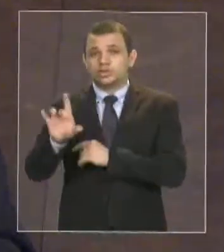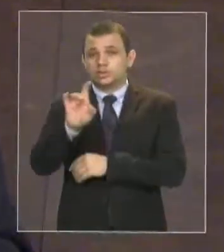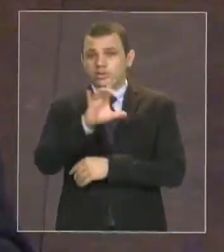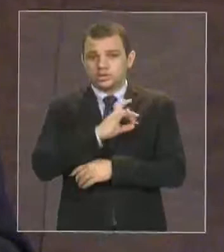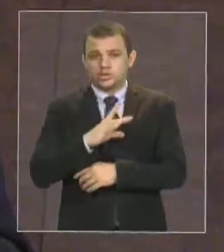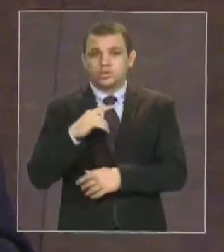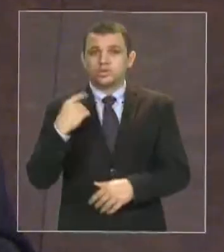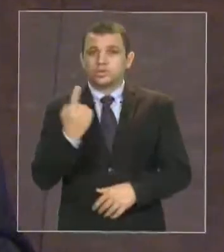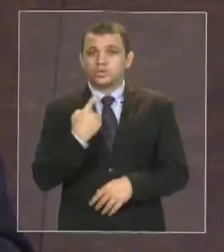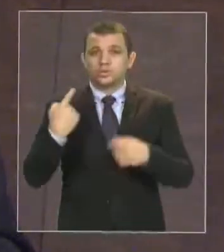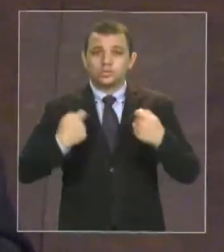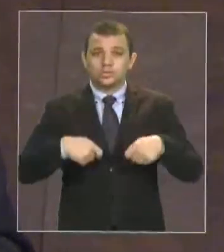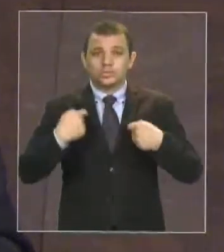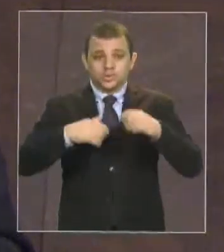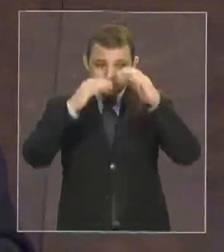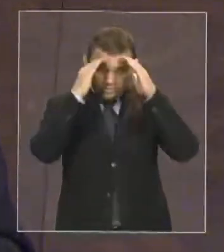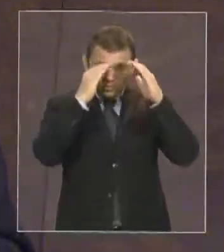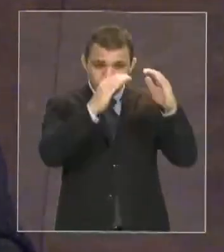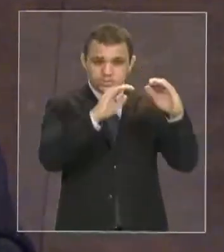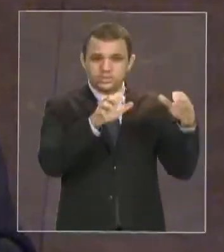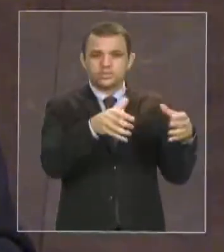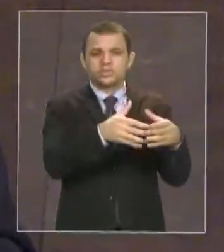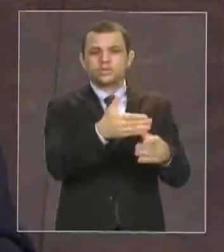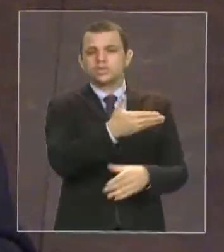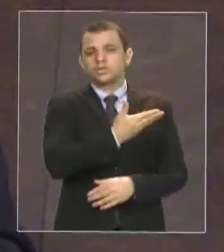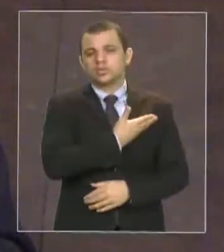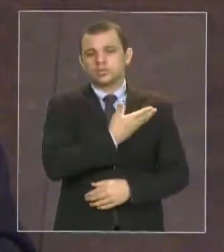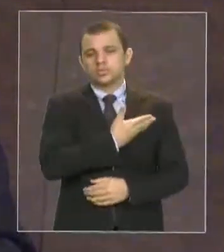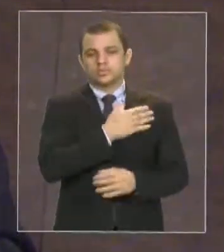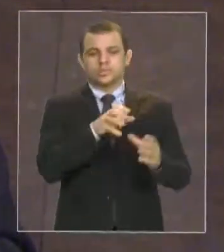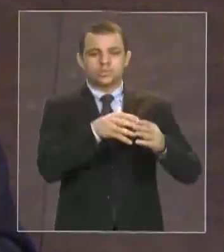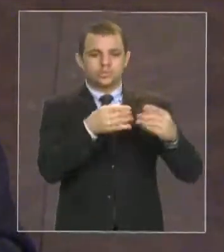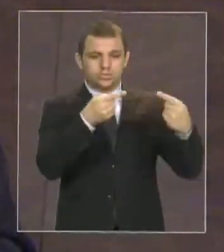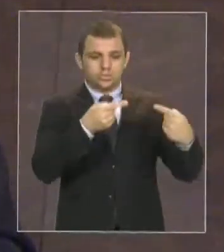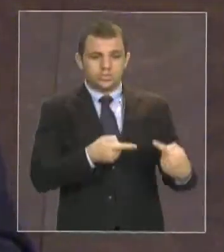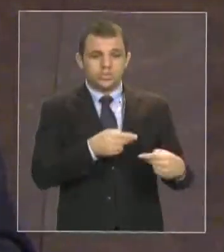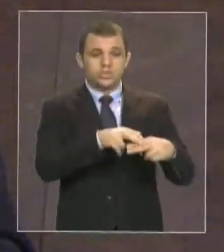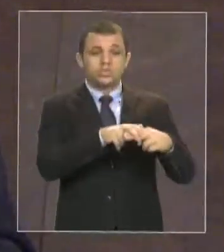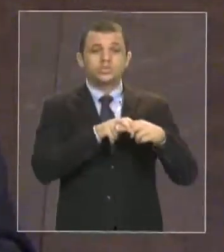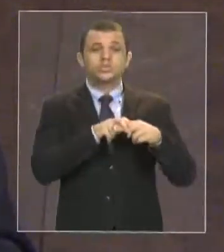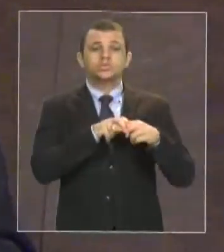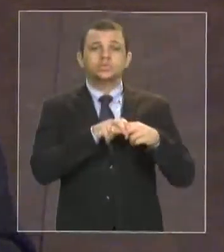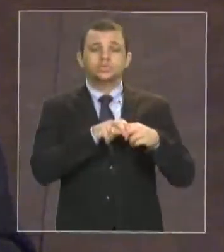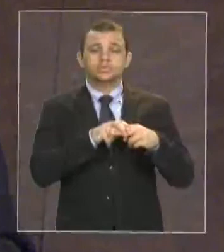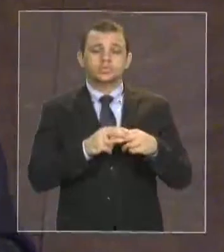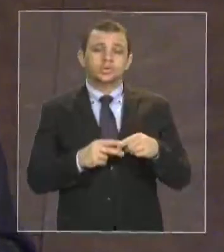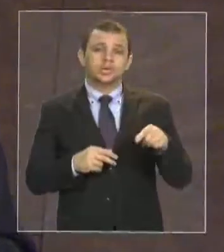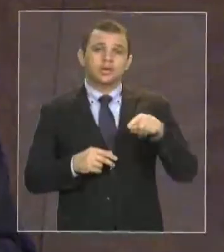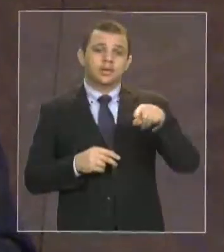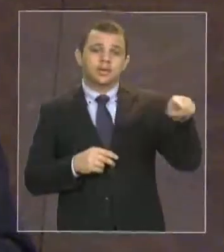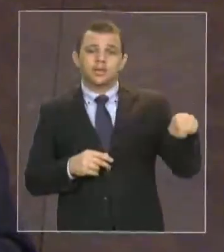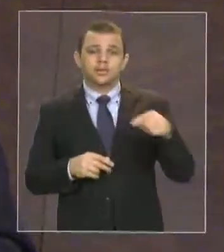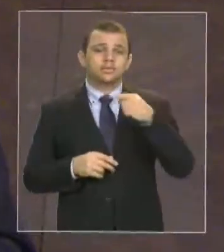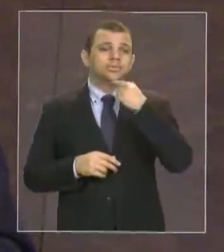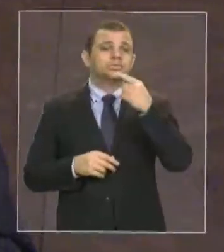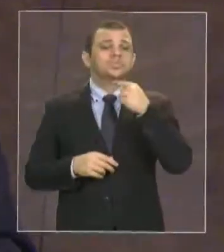oposição, que por não ter como fazer